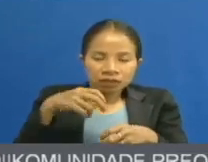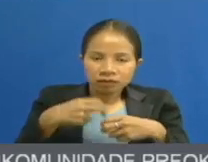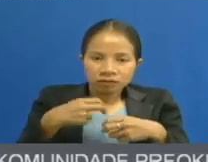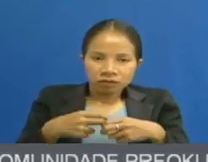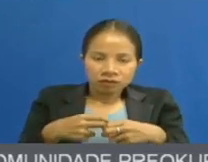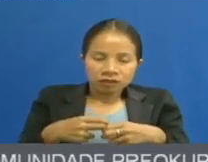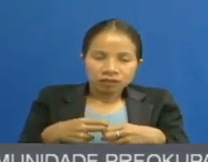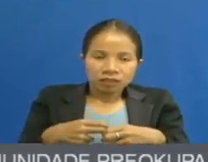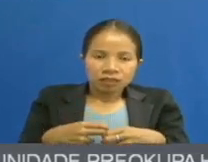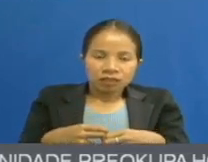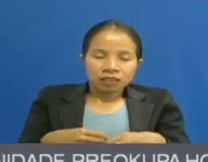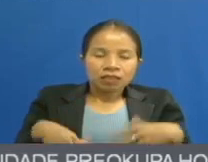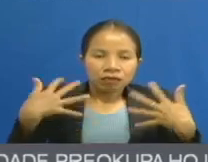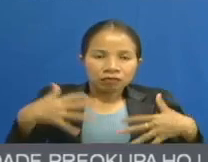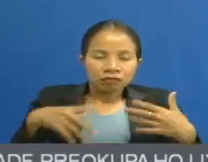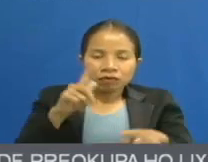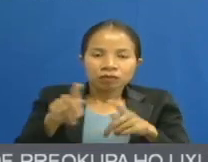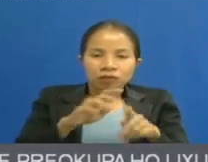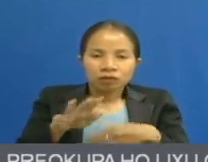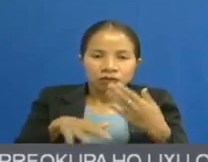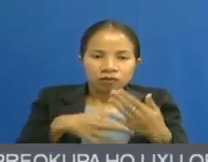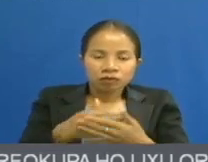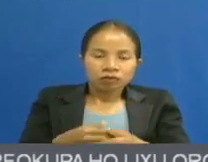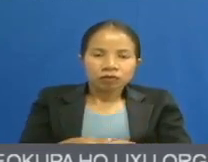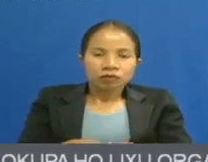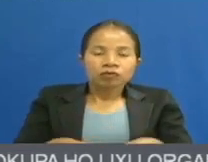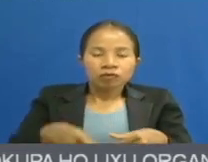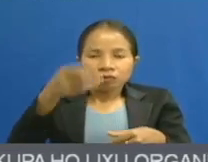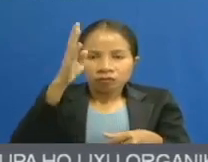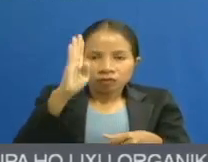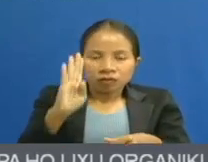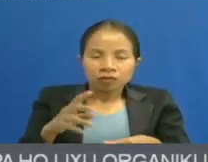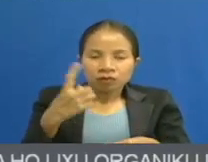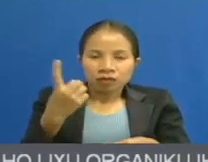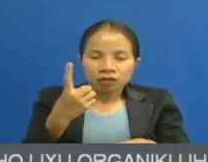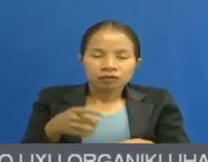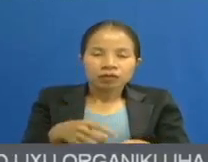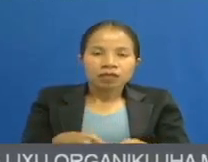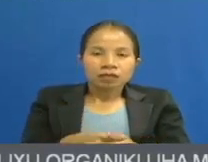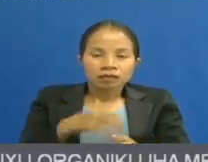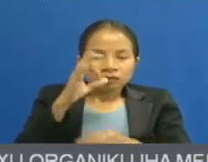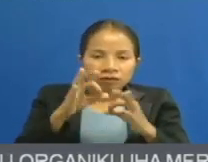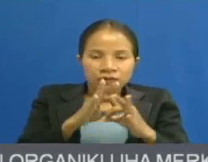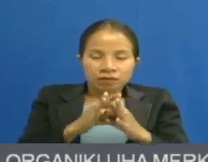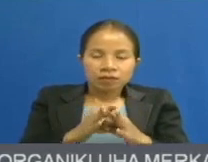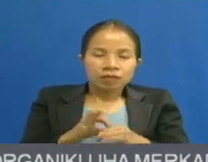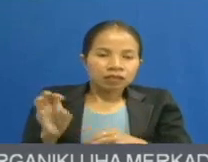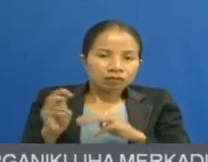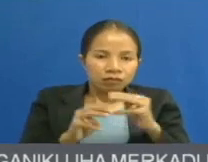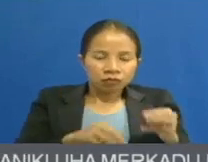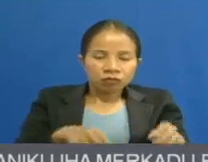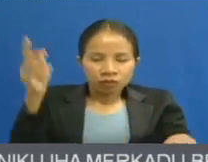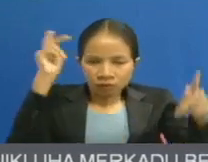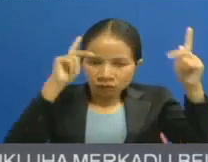na lara ne e mahototu halai do maroma confia i maroma ia ria ne maka ne san transforma situação ne difícil